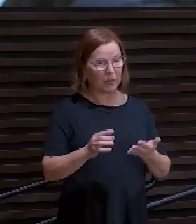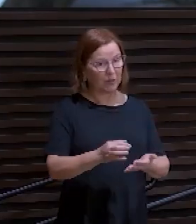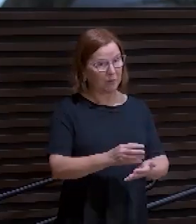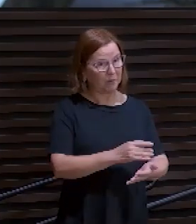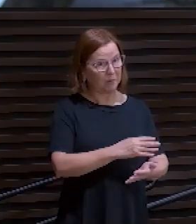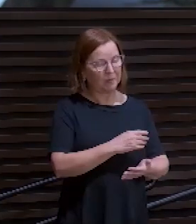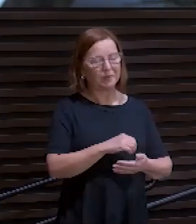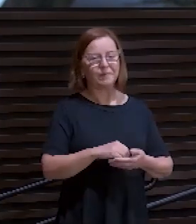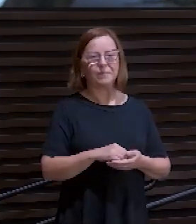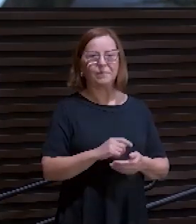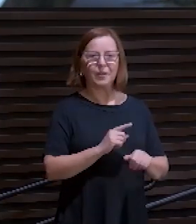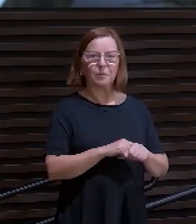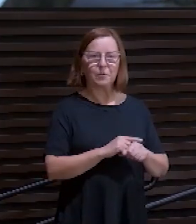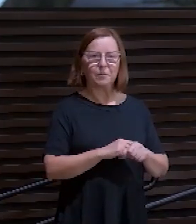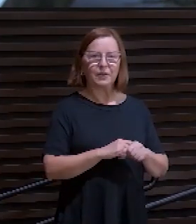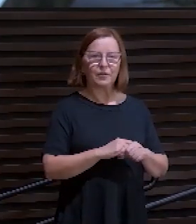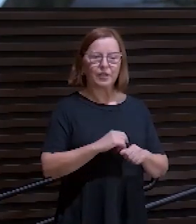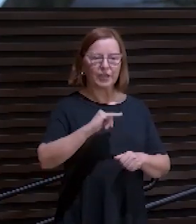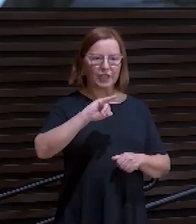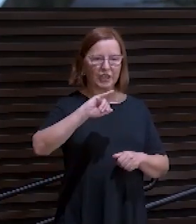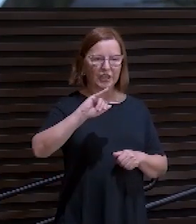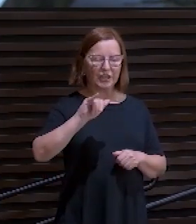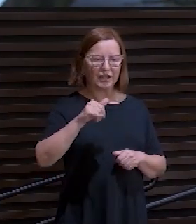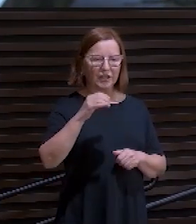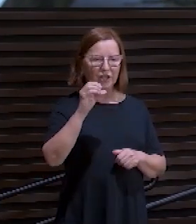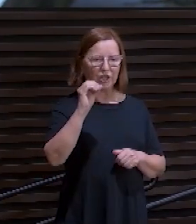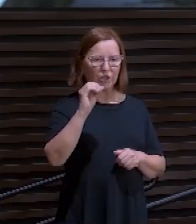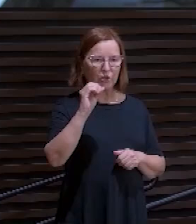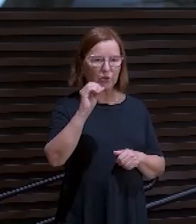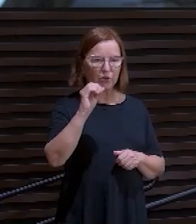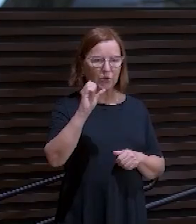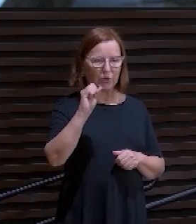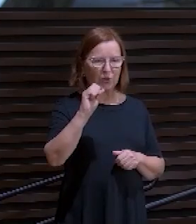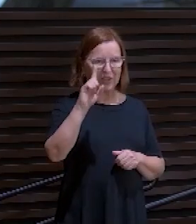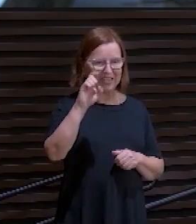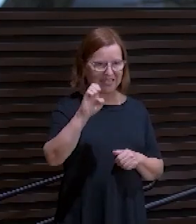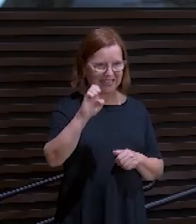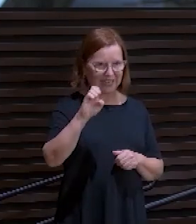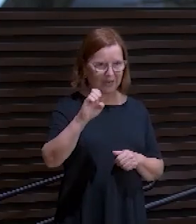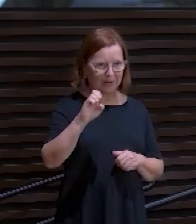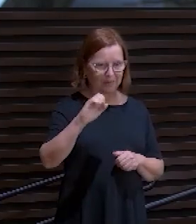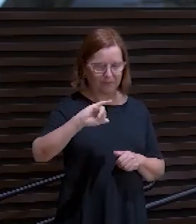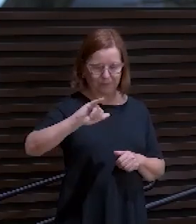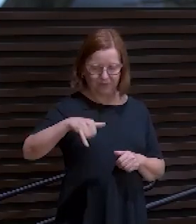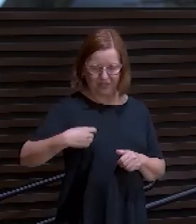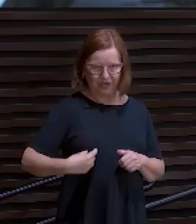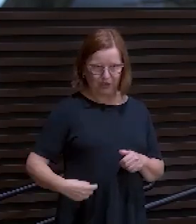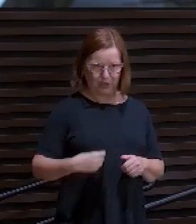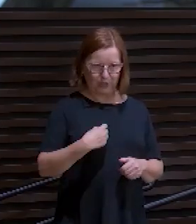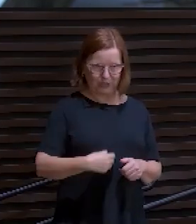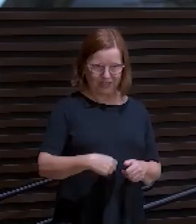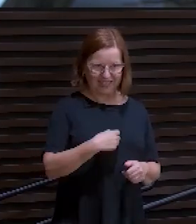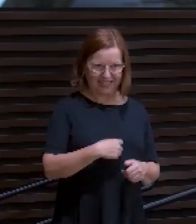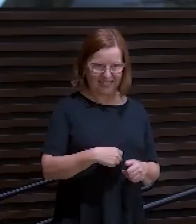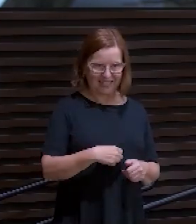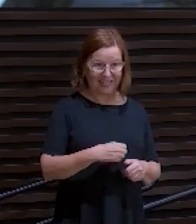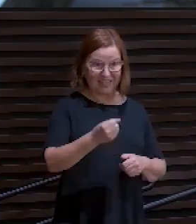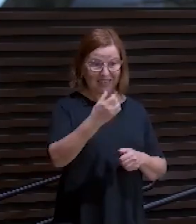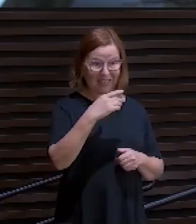Quando José ele vai se revelar aos seus irmãos que o venderam.